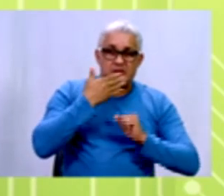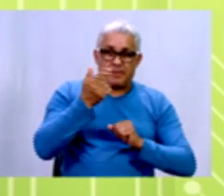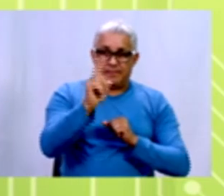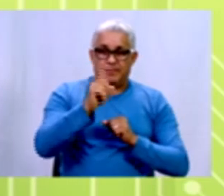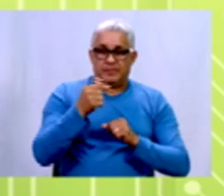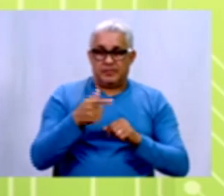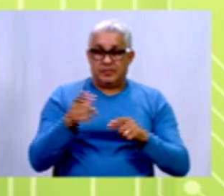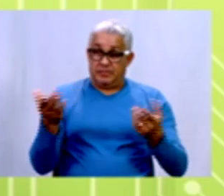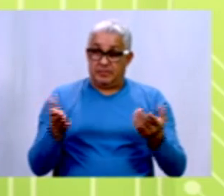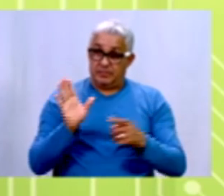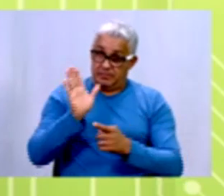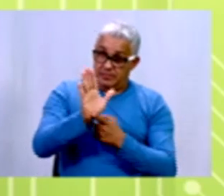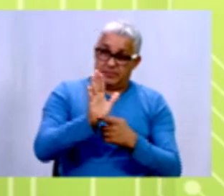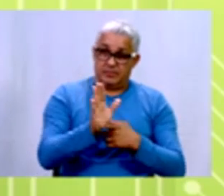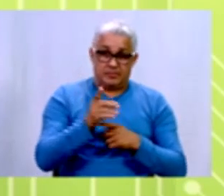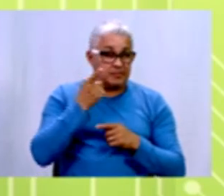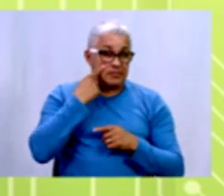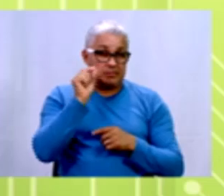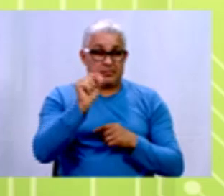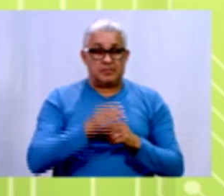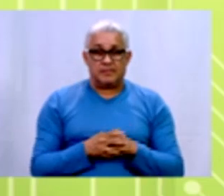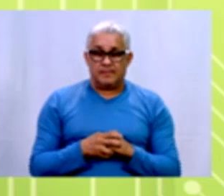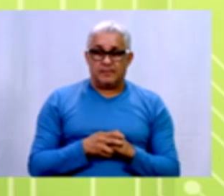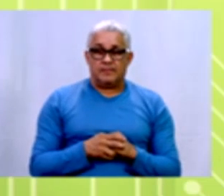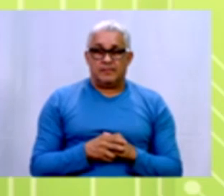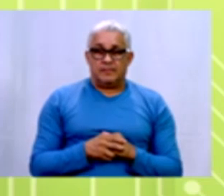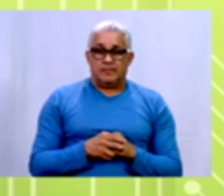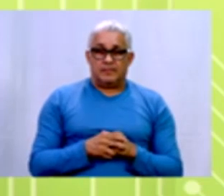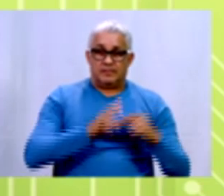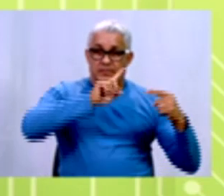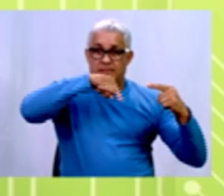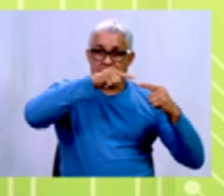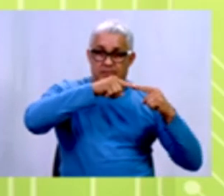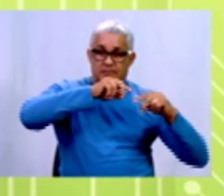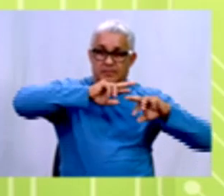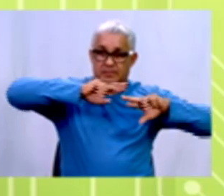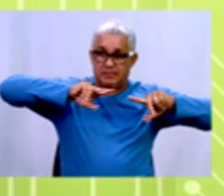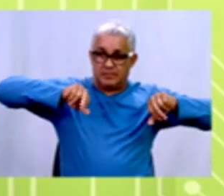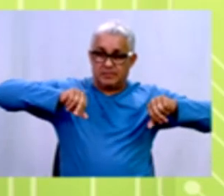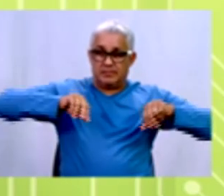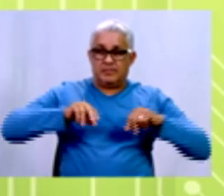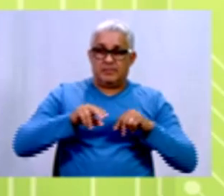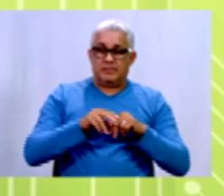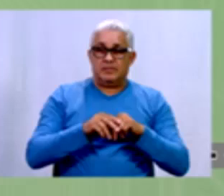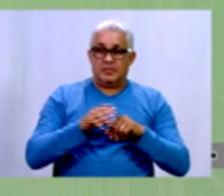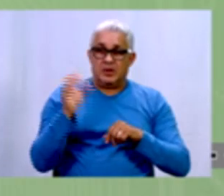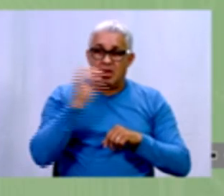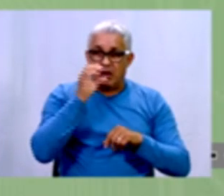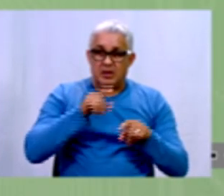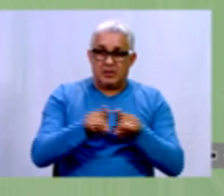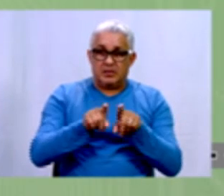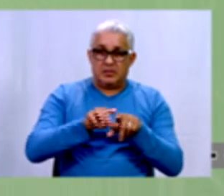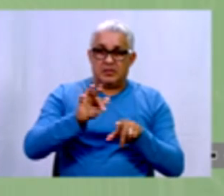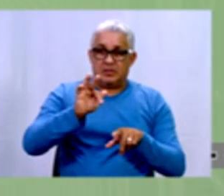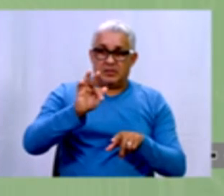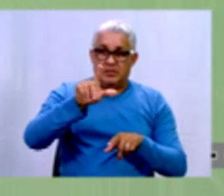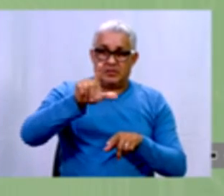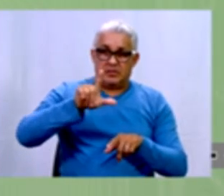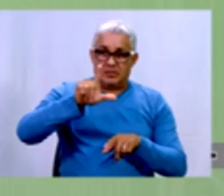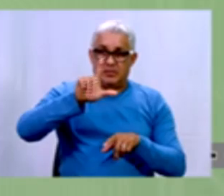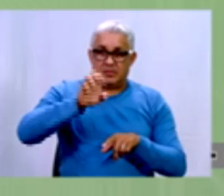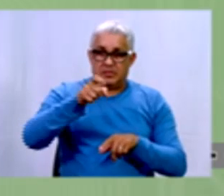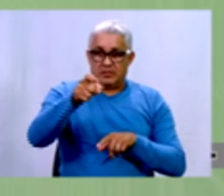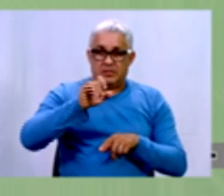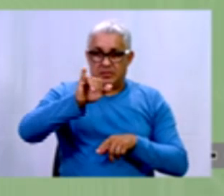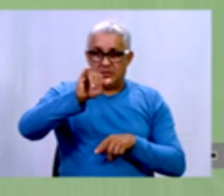nossa apresentação que os objetivos de velocidade e flexibilidade máximas, elas não